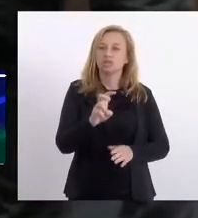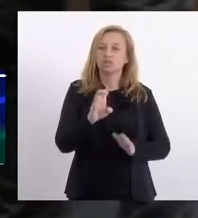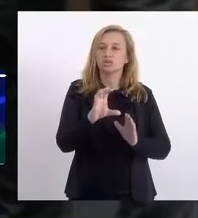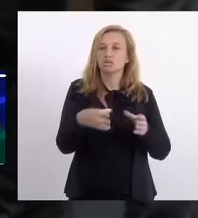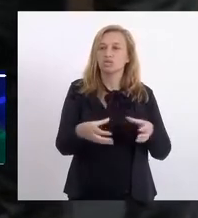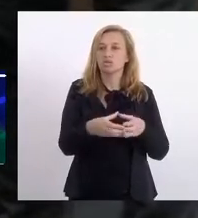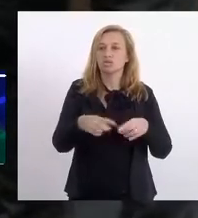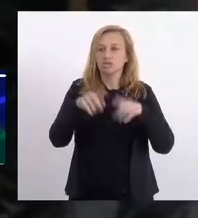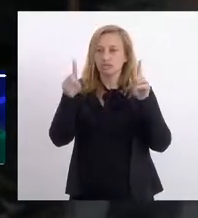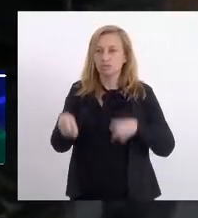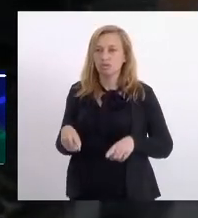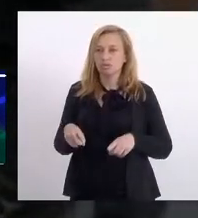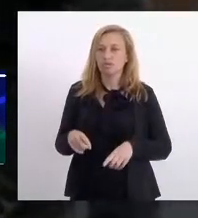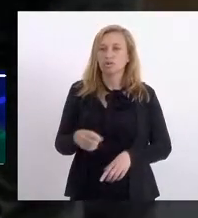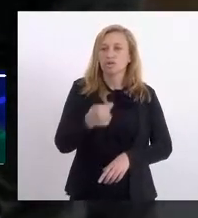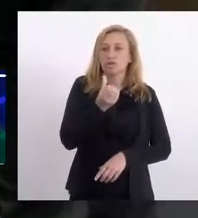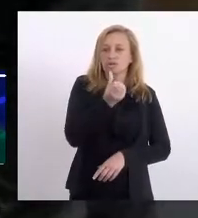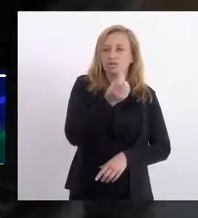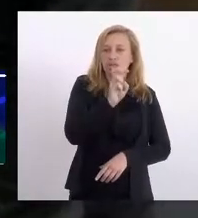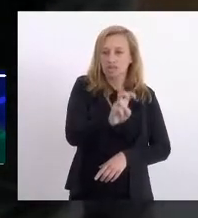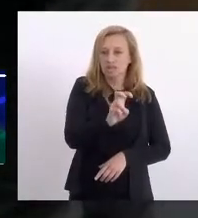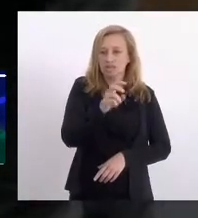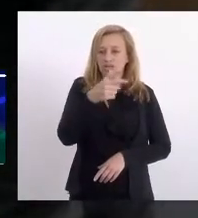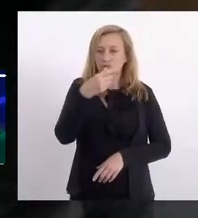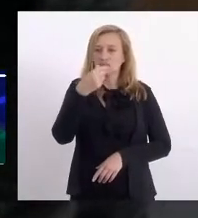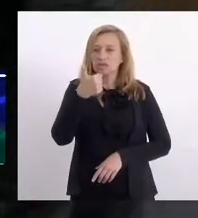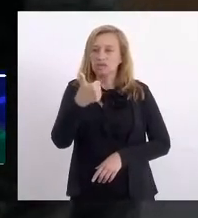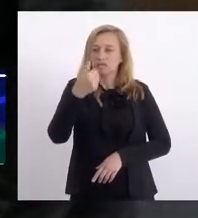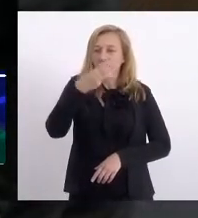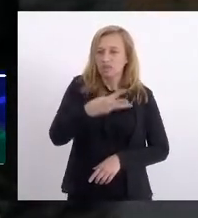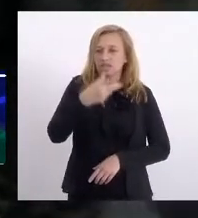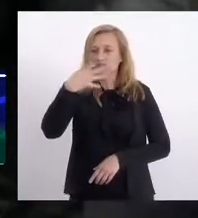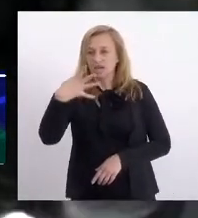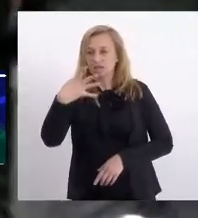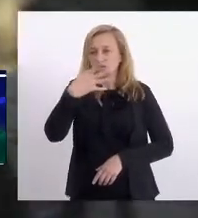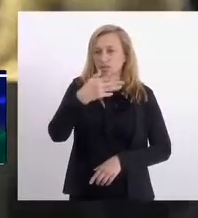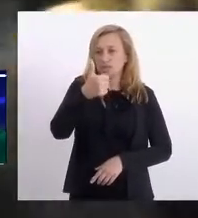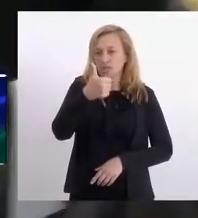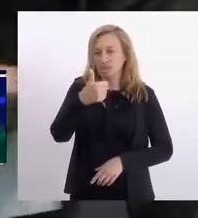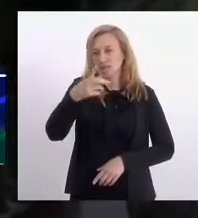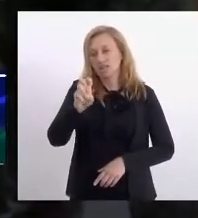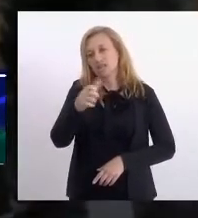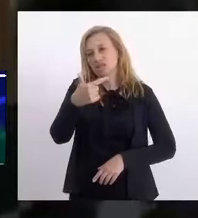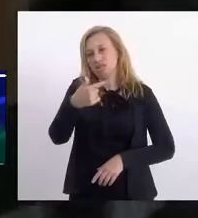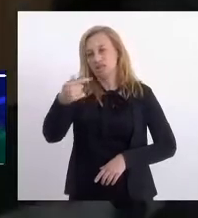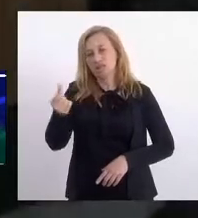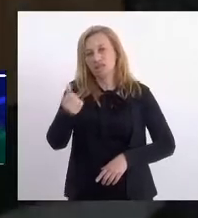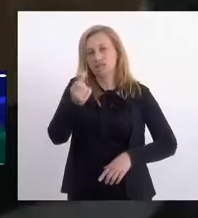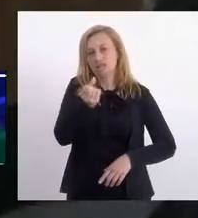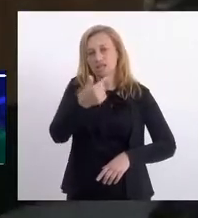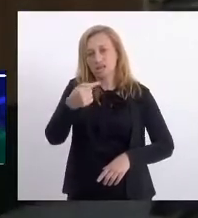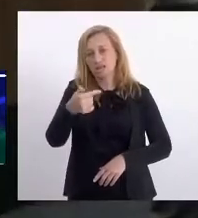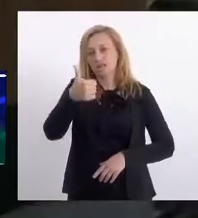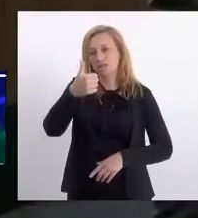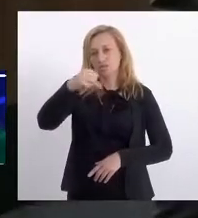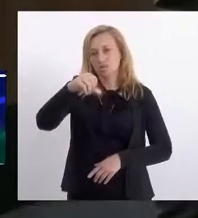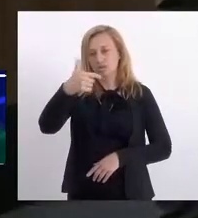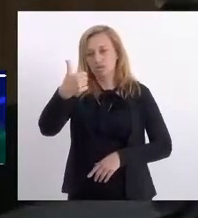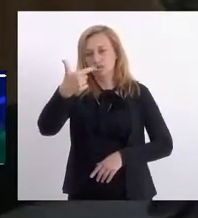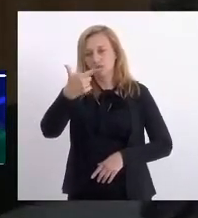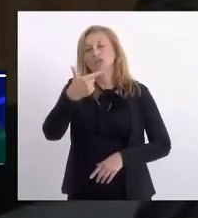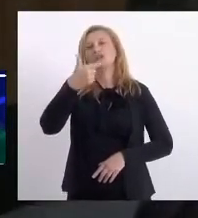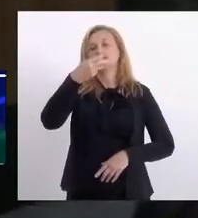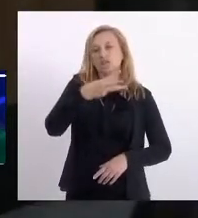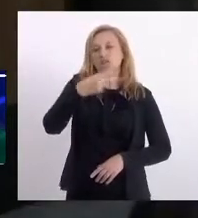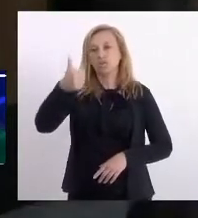de Servidores e número 5, 13, 14, 15, 16, 17, 18, 19, 20,